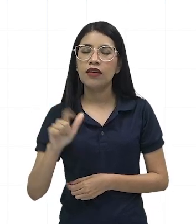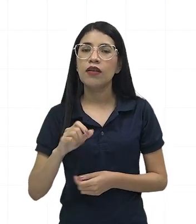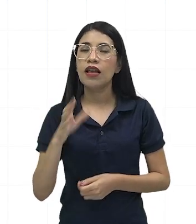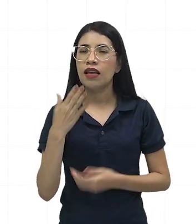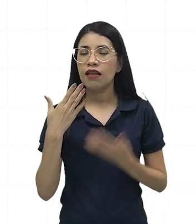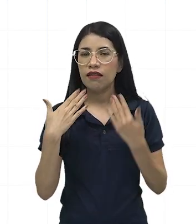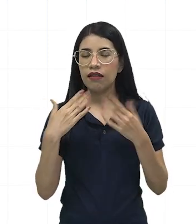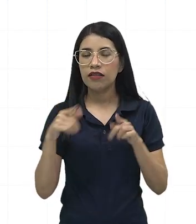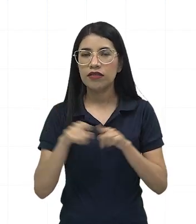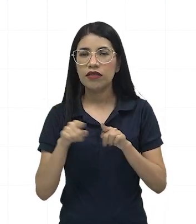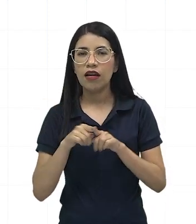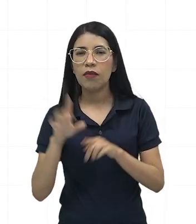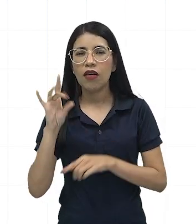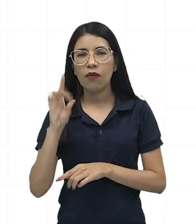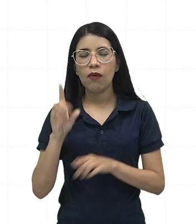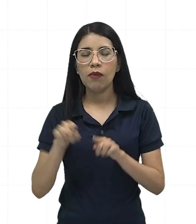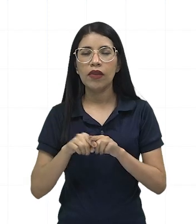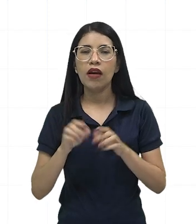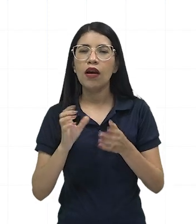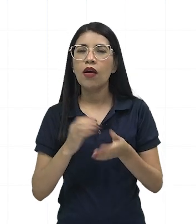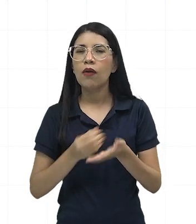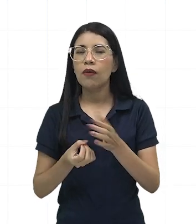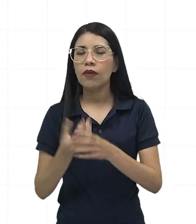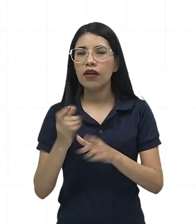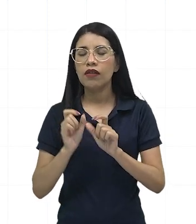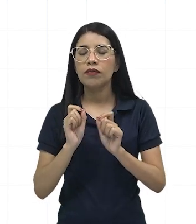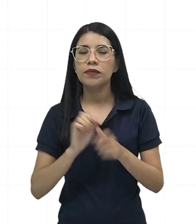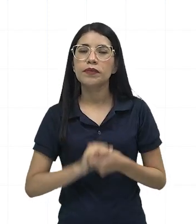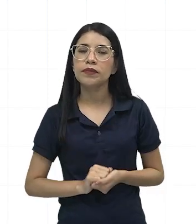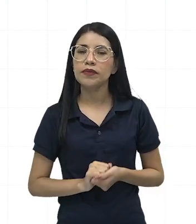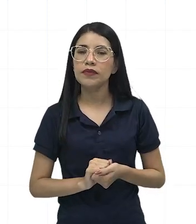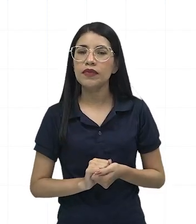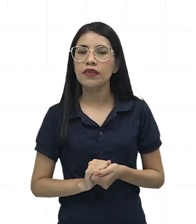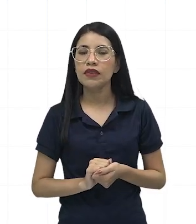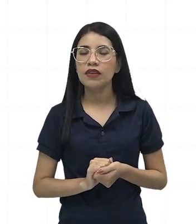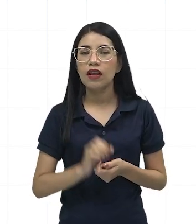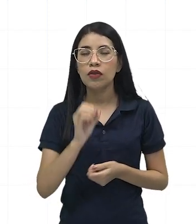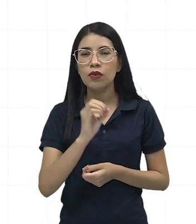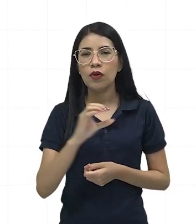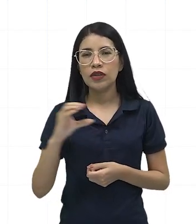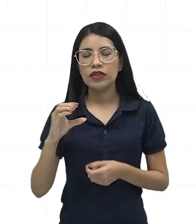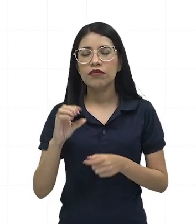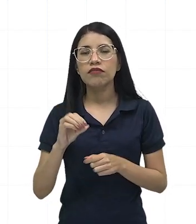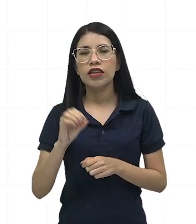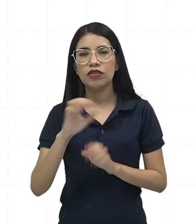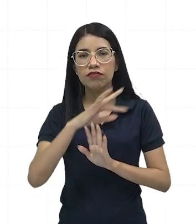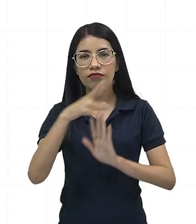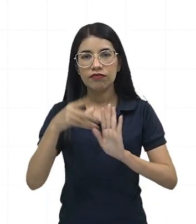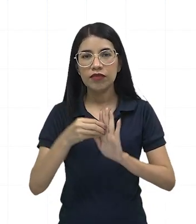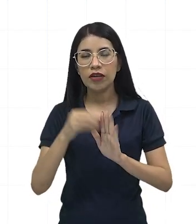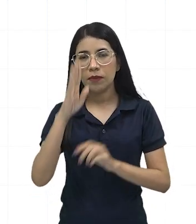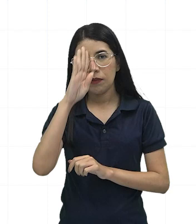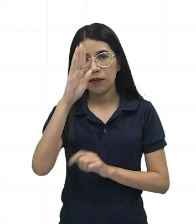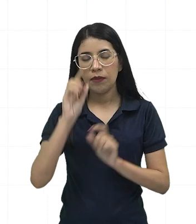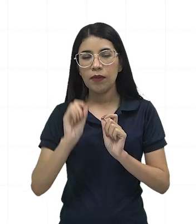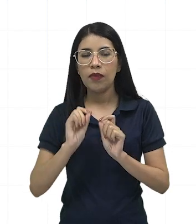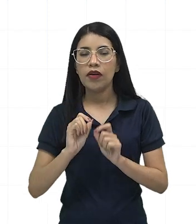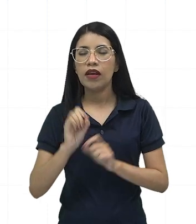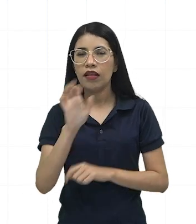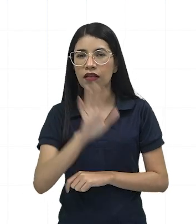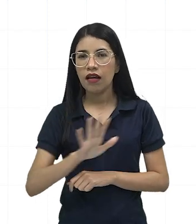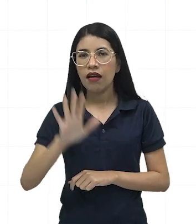com o centro de origem na parte ocidental da Amazônia, que domina a porção noroeste da Amazônia